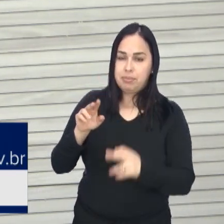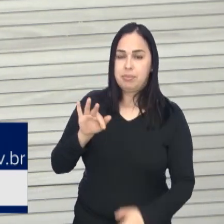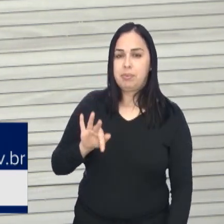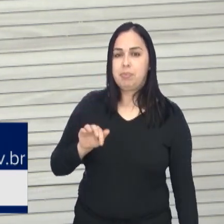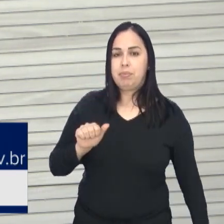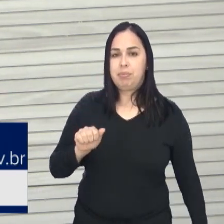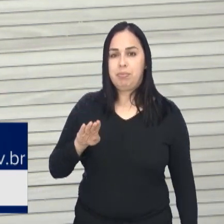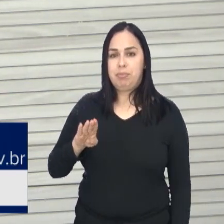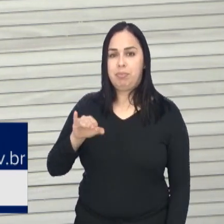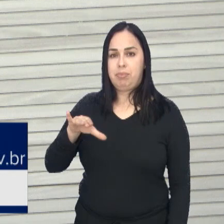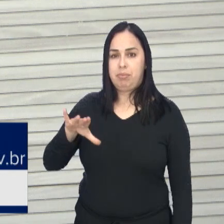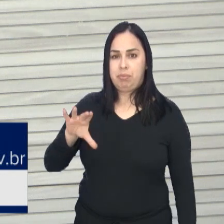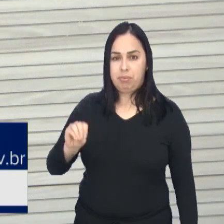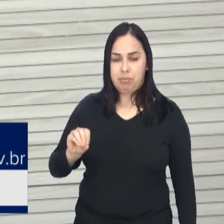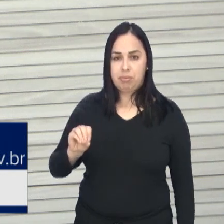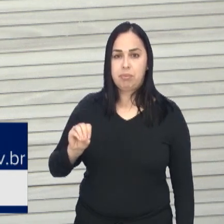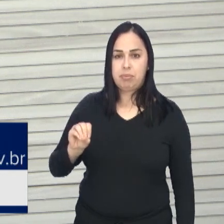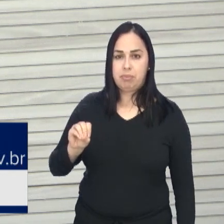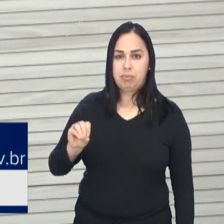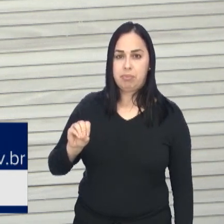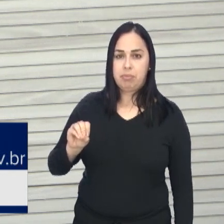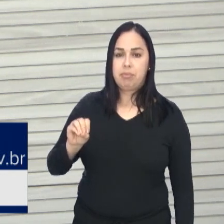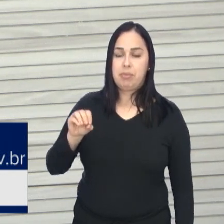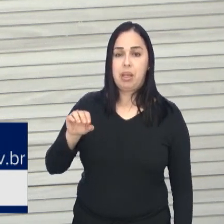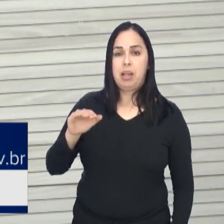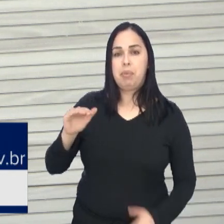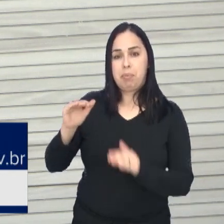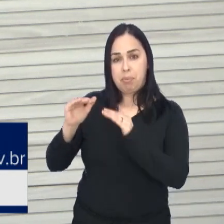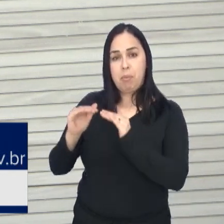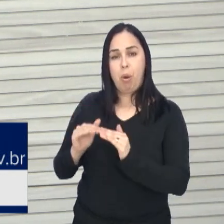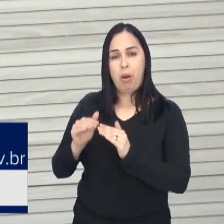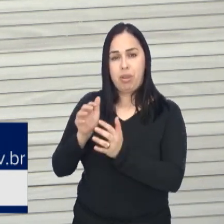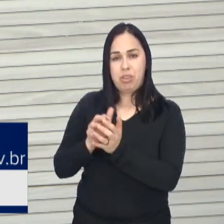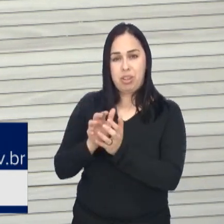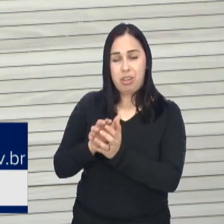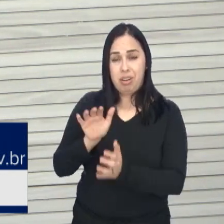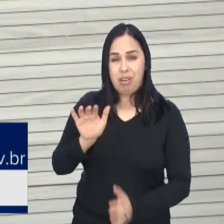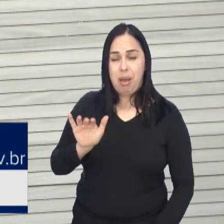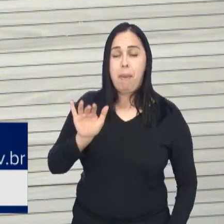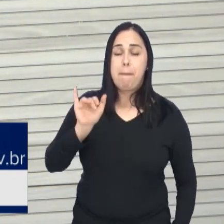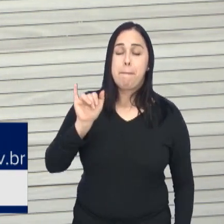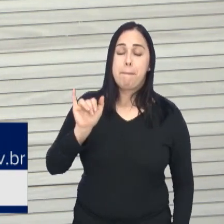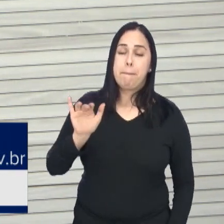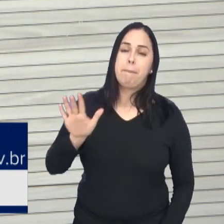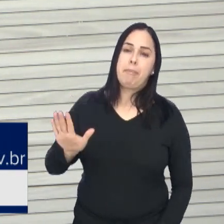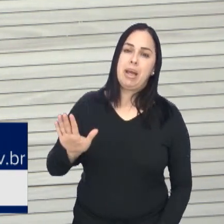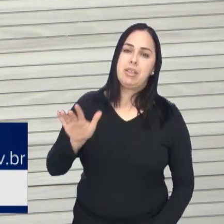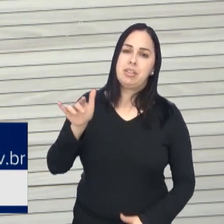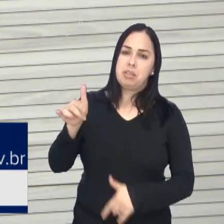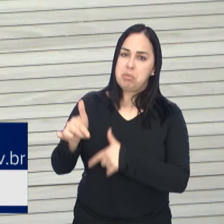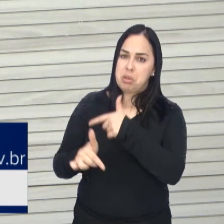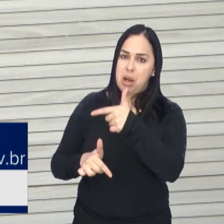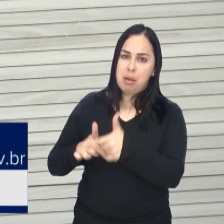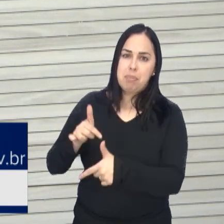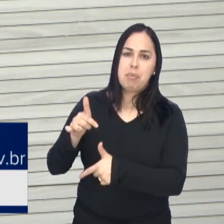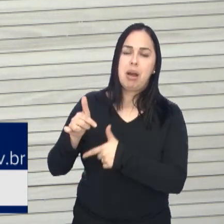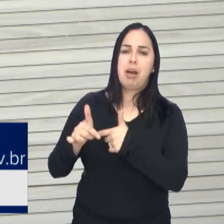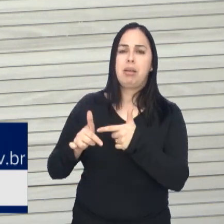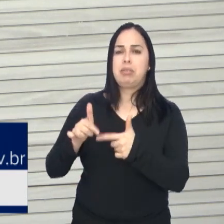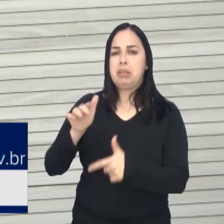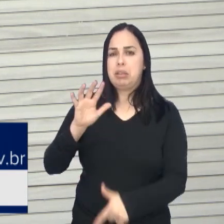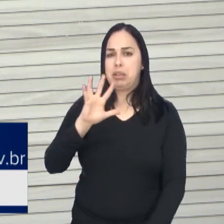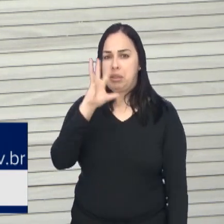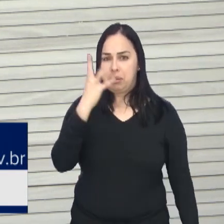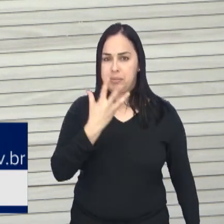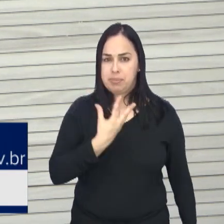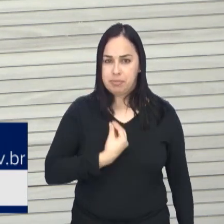Fábio Antônio Serapião, munícipe de Jacareí, mas grande trabalhador espírita do Centro Espírita